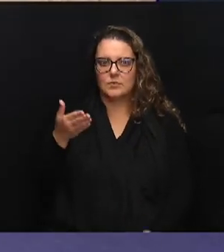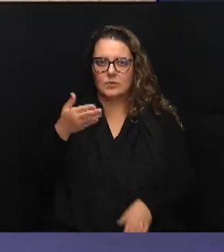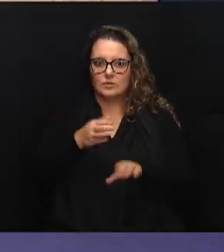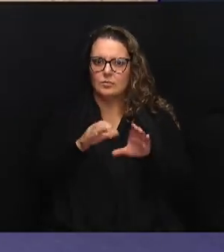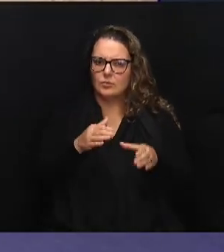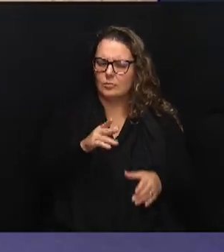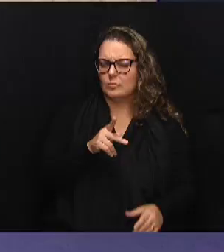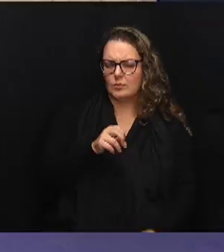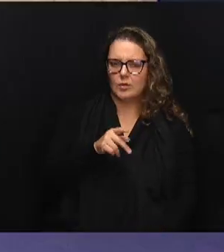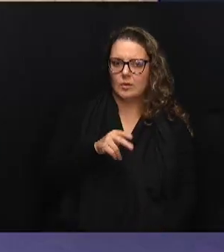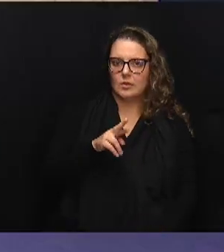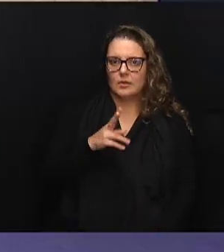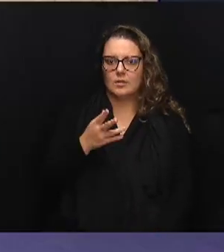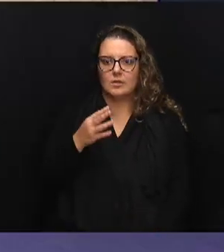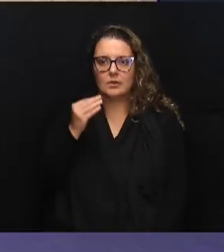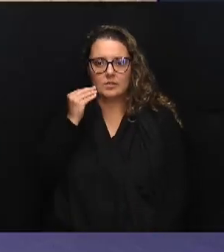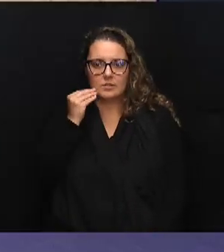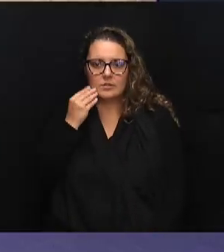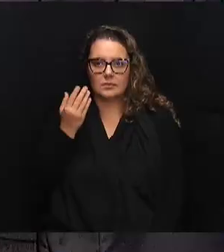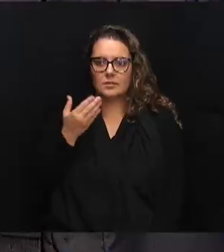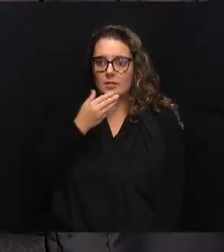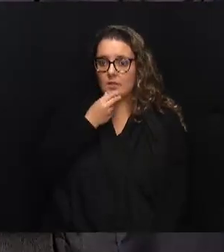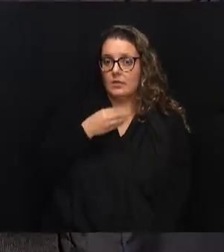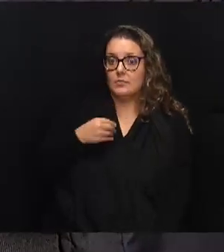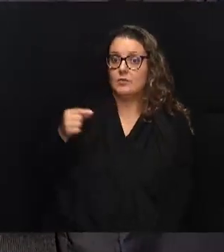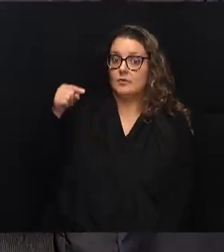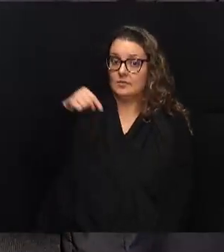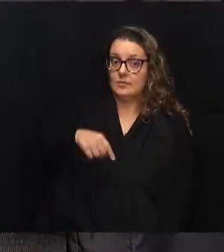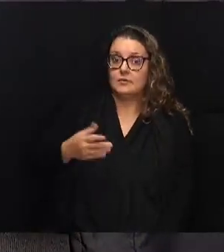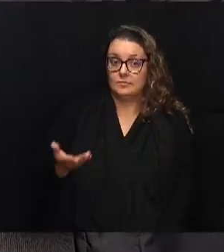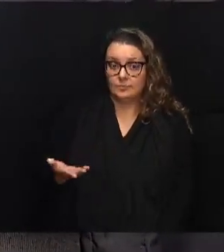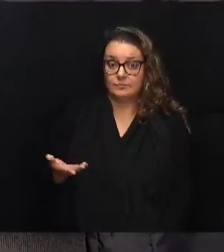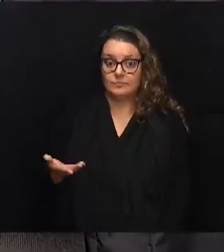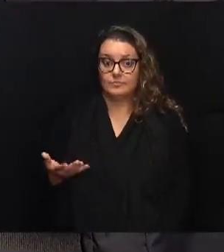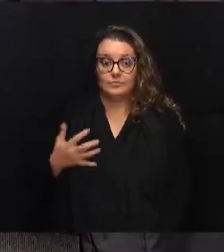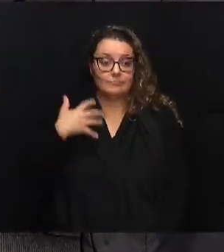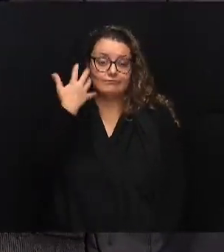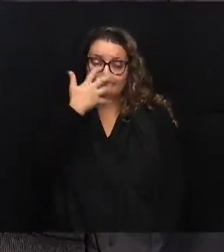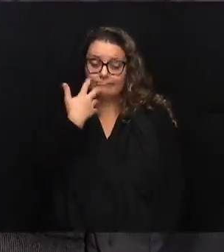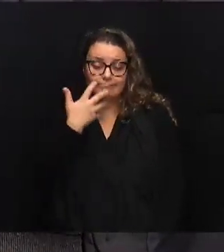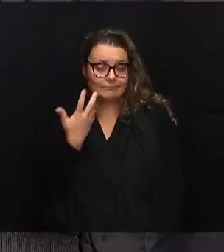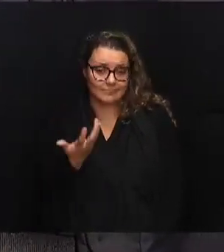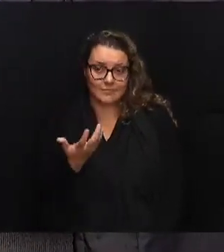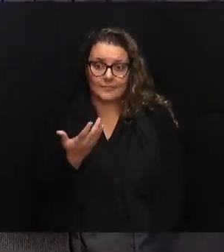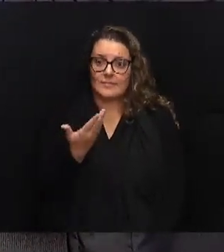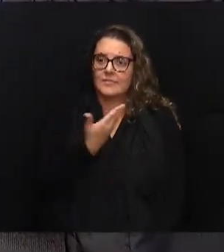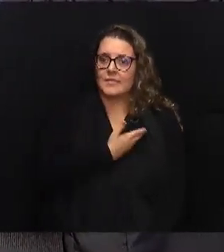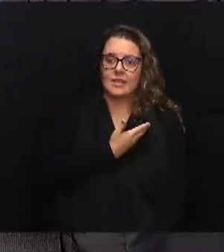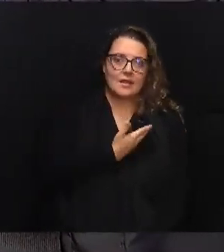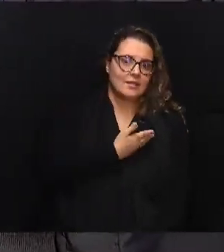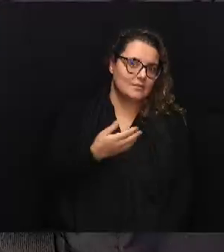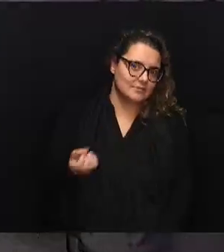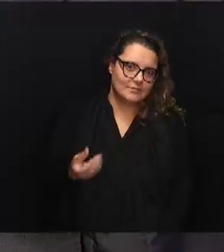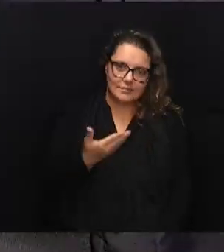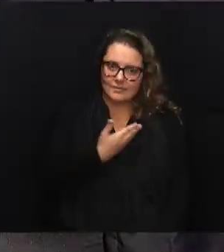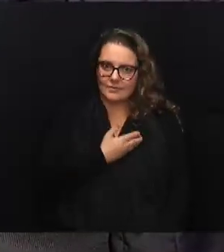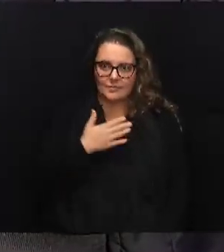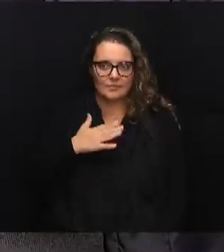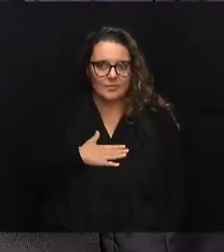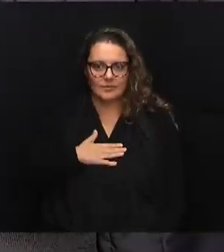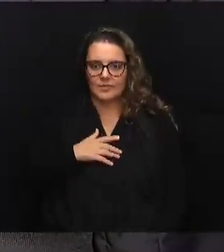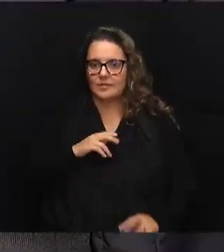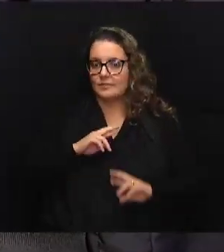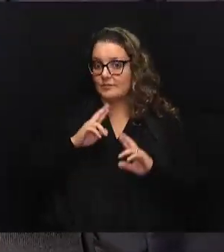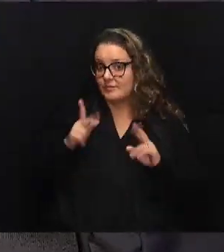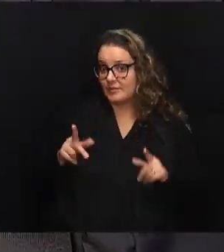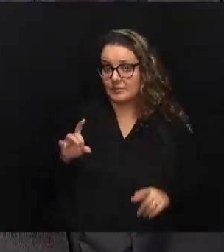e tentar, e através do meu filho eu acabei vindo aqui. E aí acabei me apaixonando. As amizades são novas amizades, para mim foi completamente novo, que